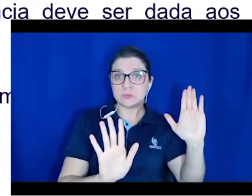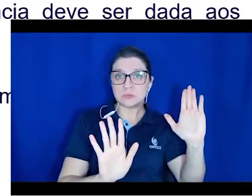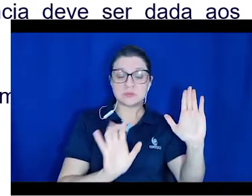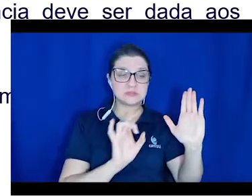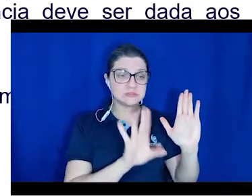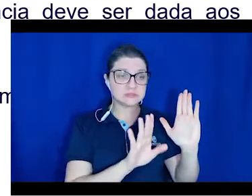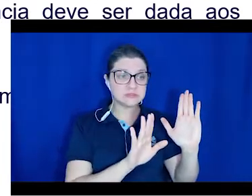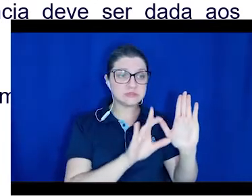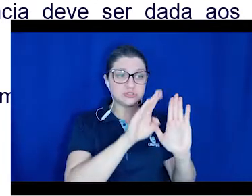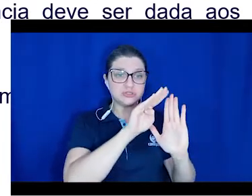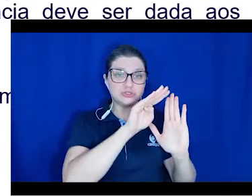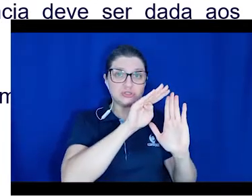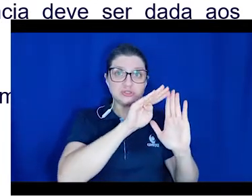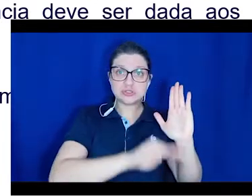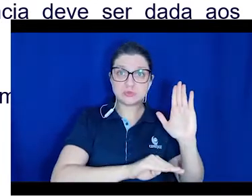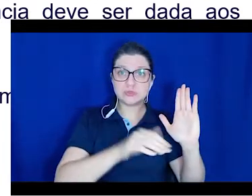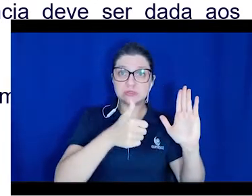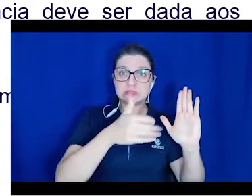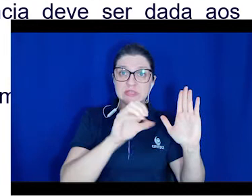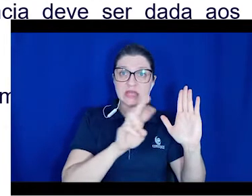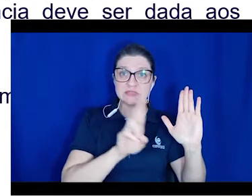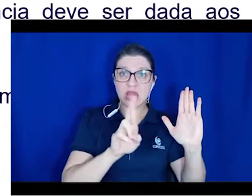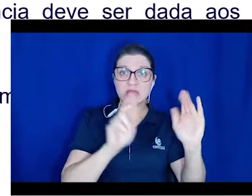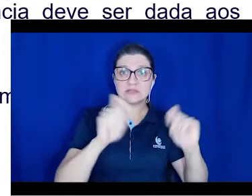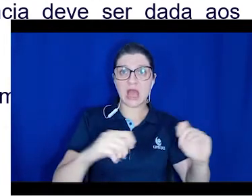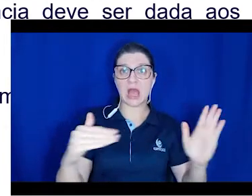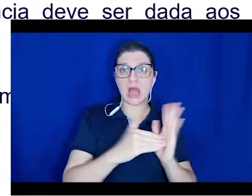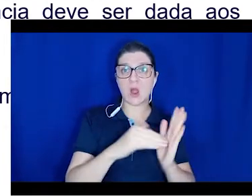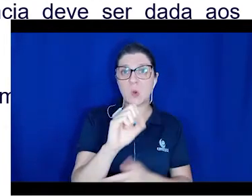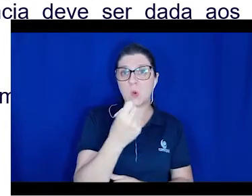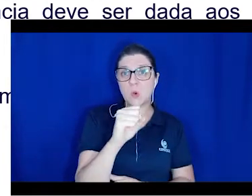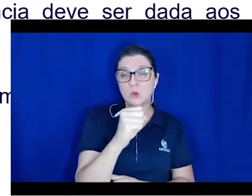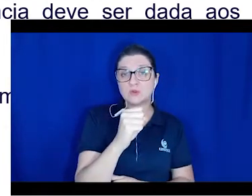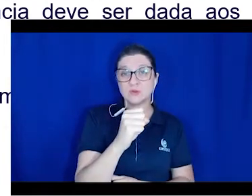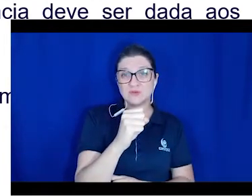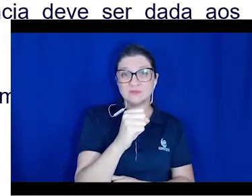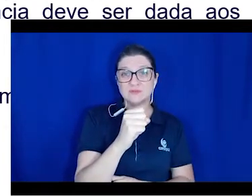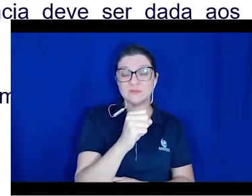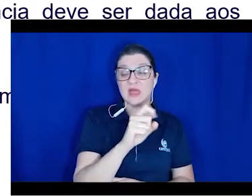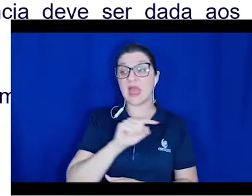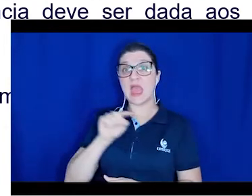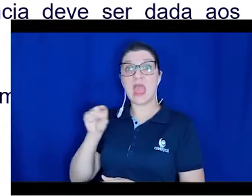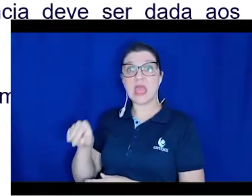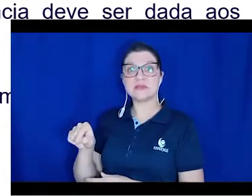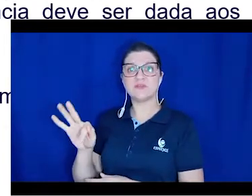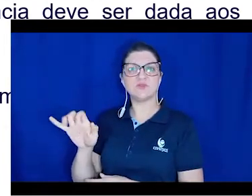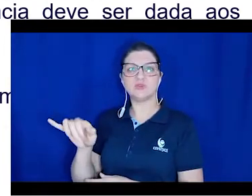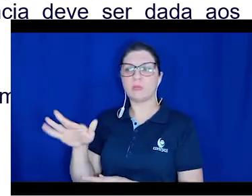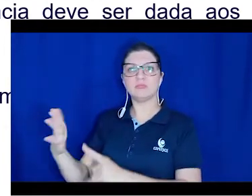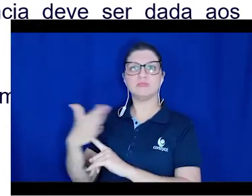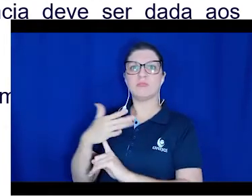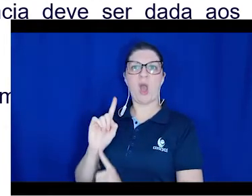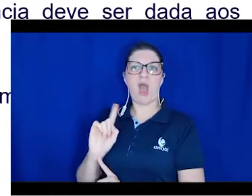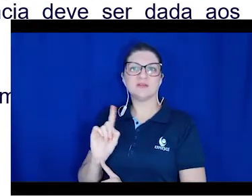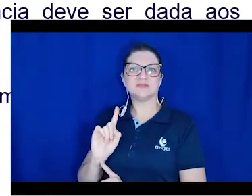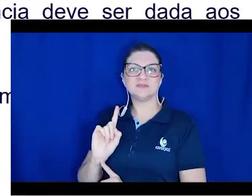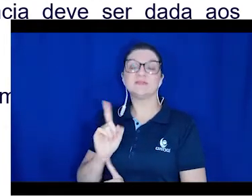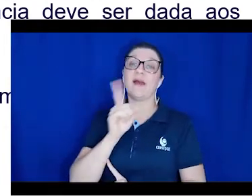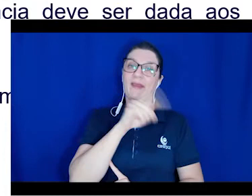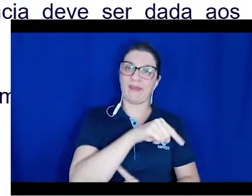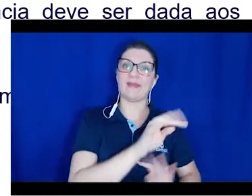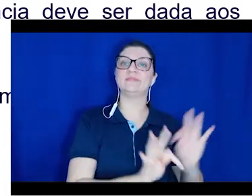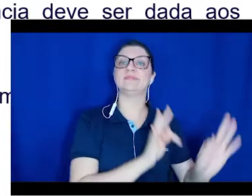está de R$10, indo abaixo disso, pode cair até 8. Isso o fundamento não nos vai a dizer. O que tende a apresentar isso